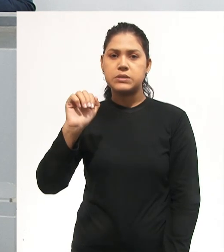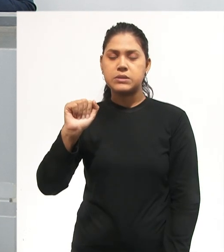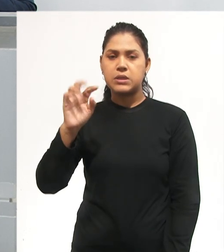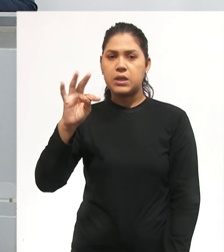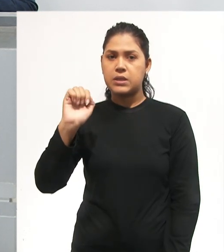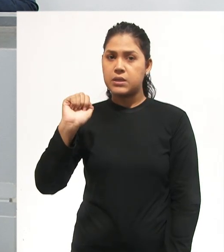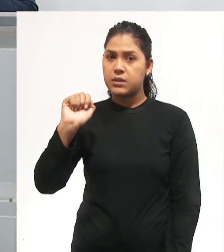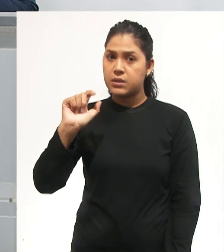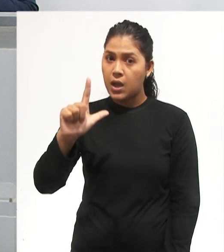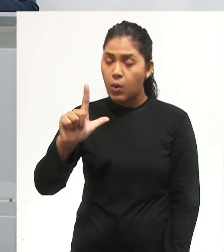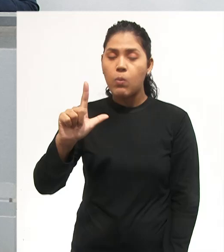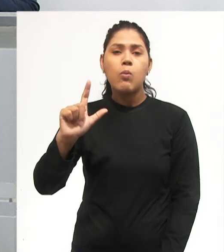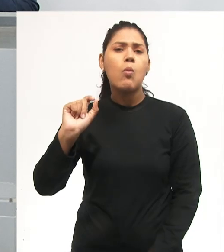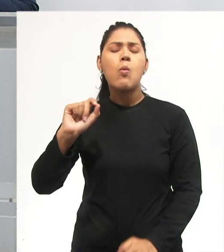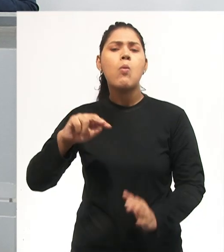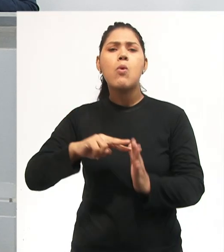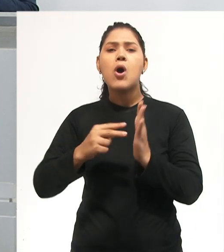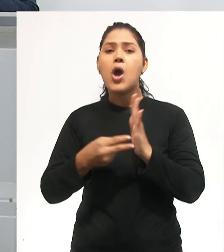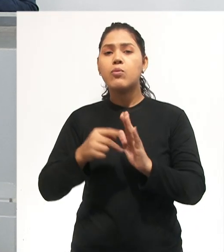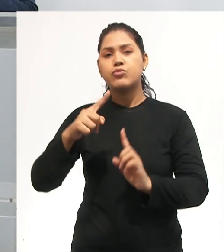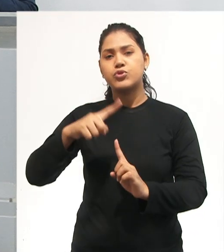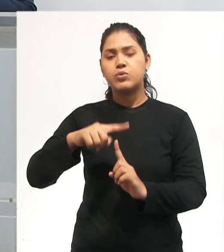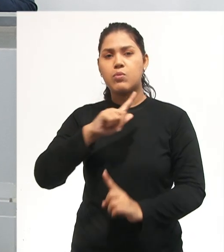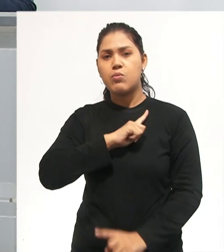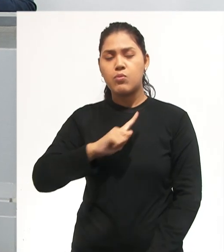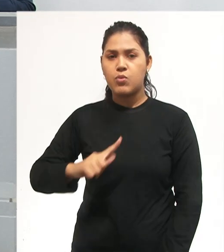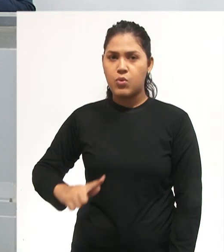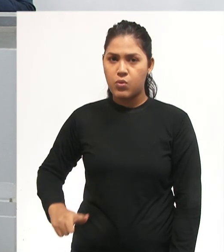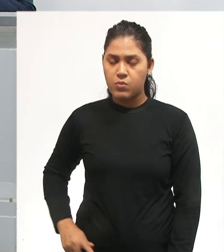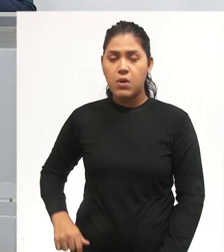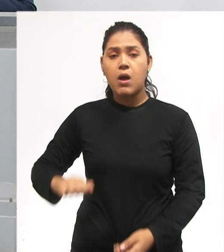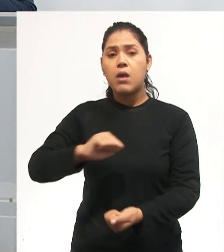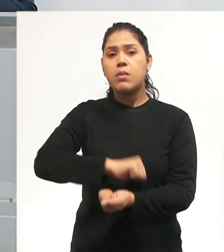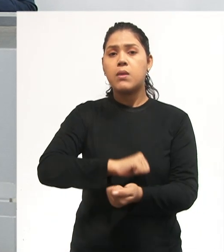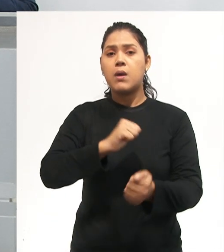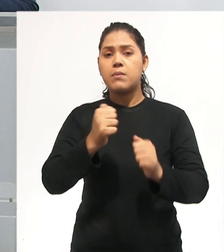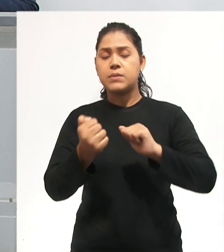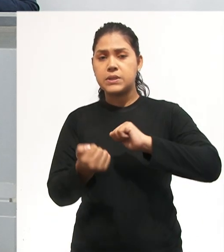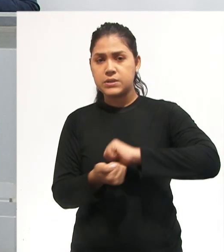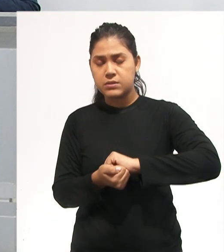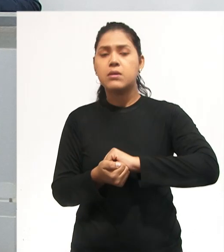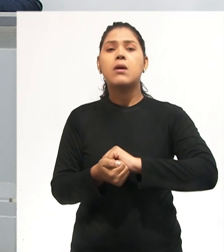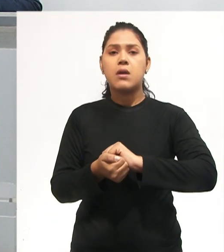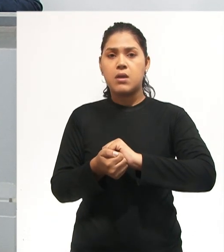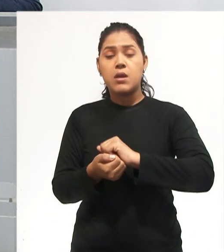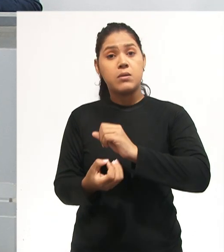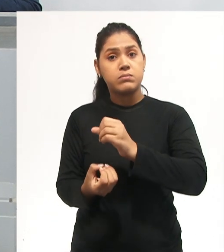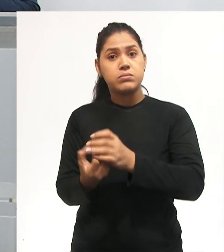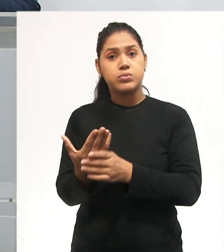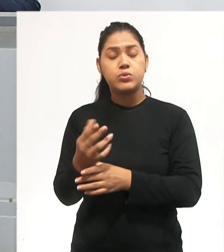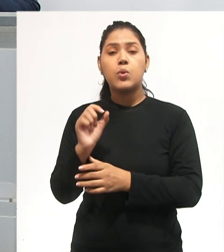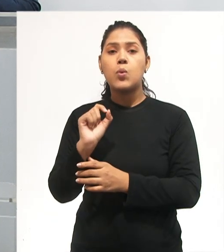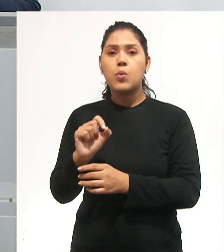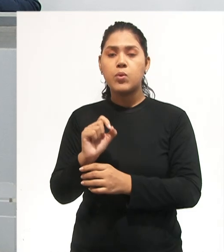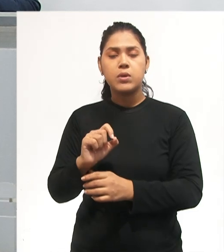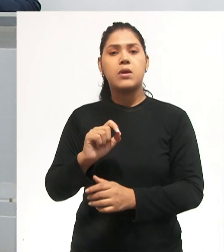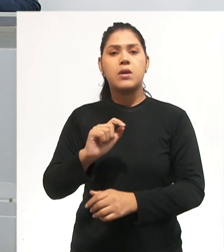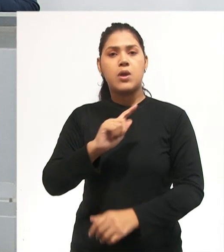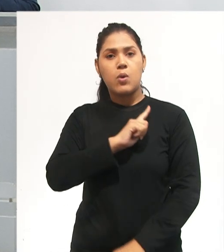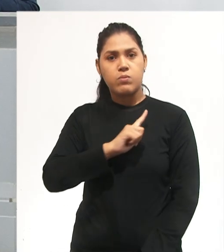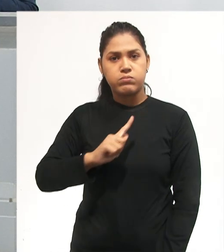né, histórica, mas ele abarca também uma questão de governança que é muito séria, né, e